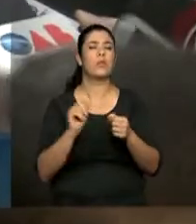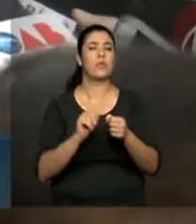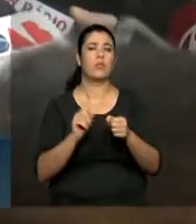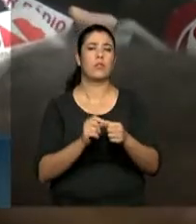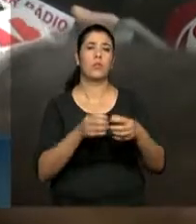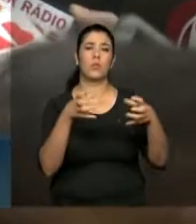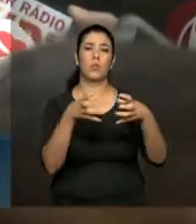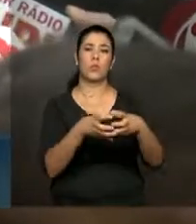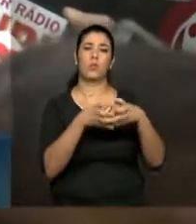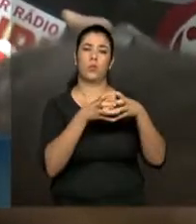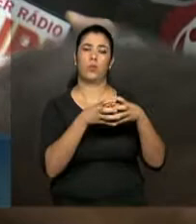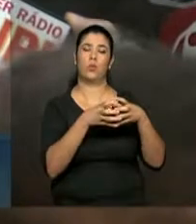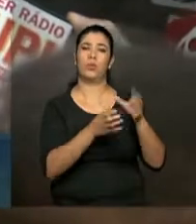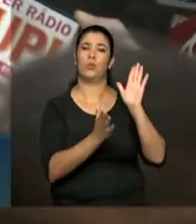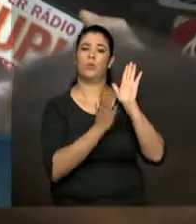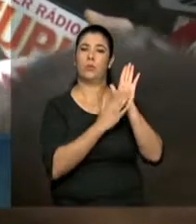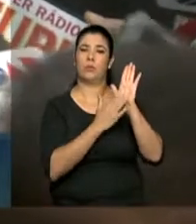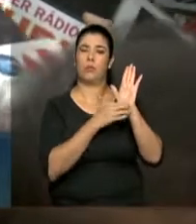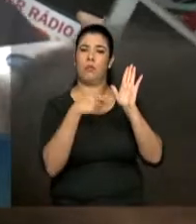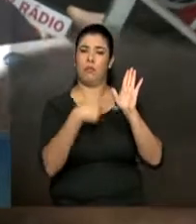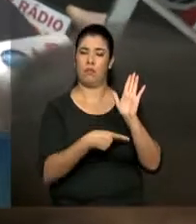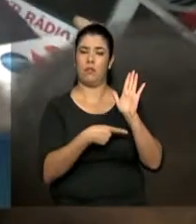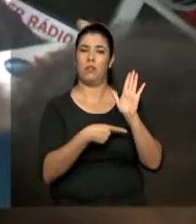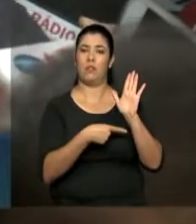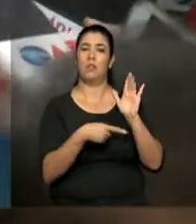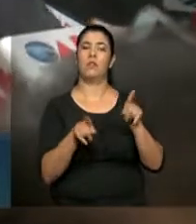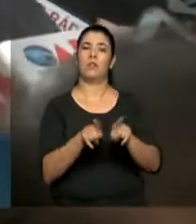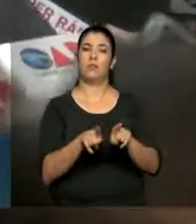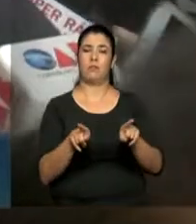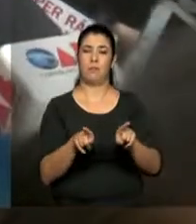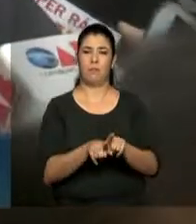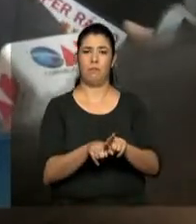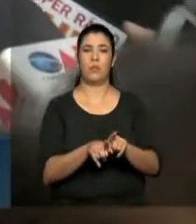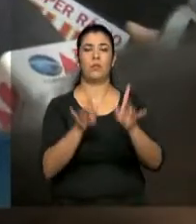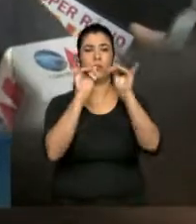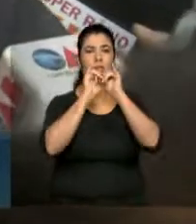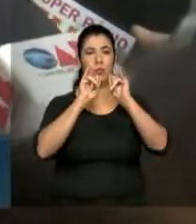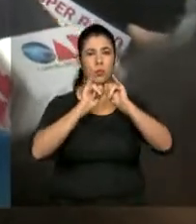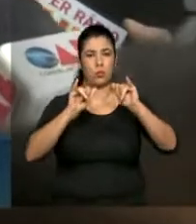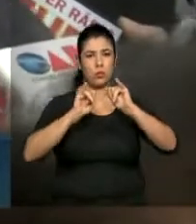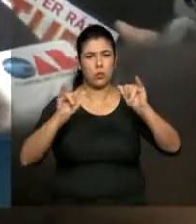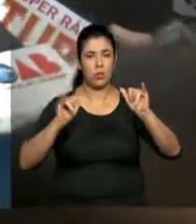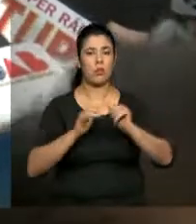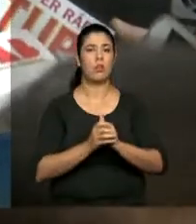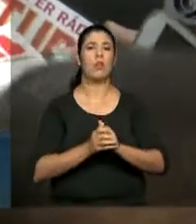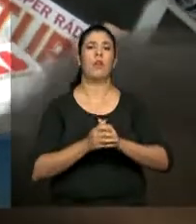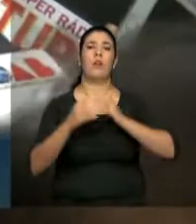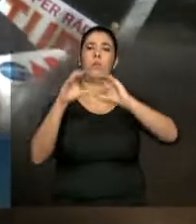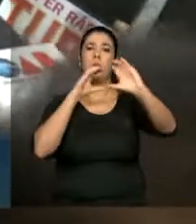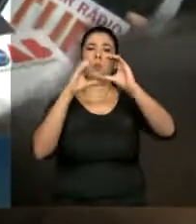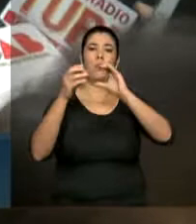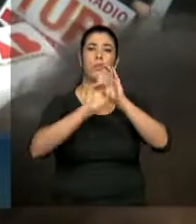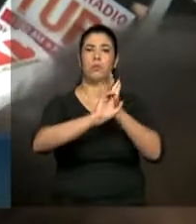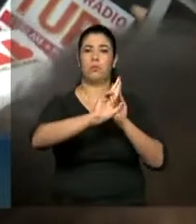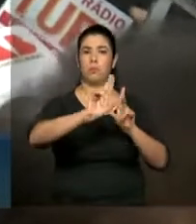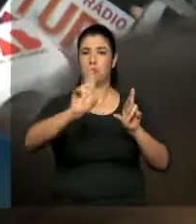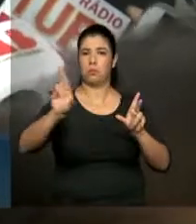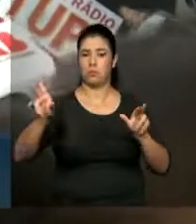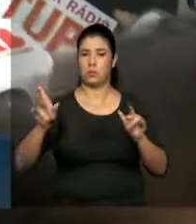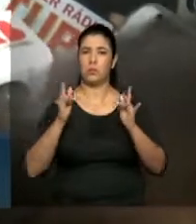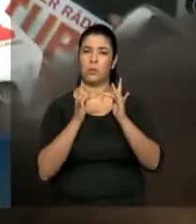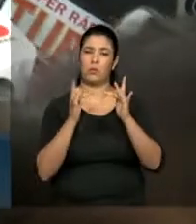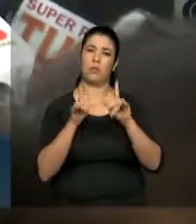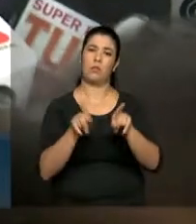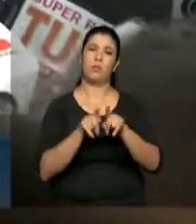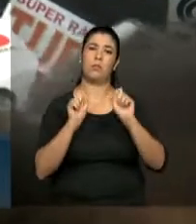de propostas. Esse conjunto de propostas foi divulgado pelos órgãos de comunicação e a gente